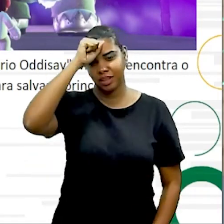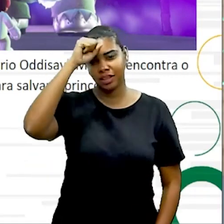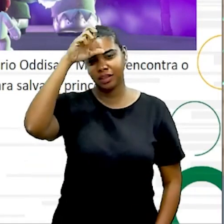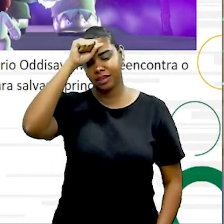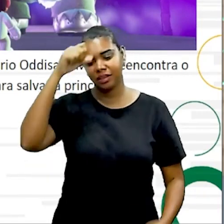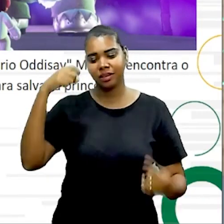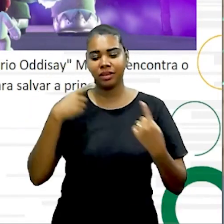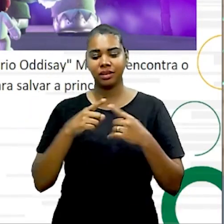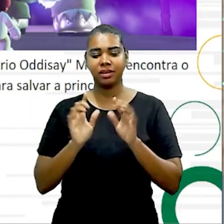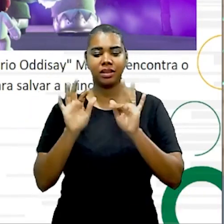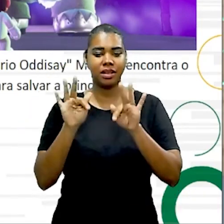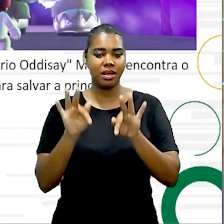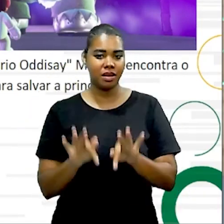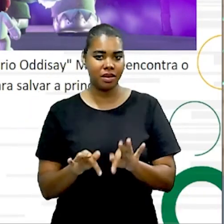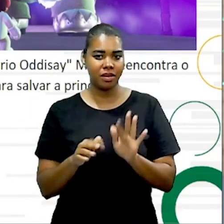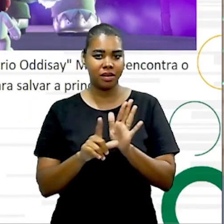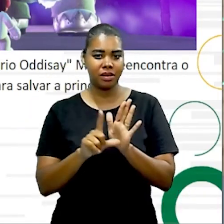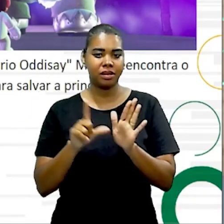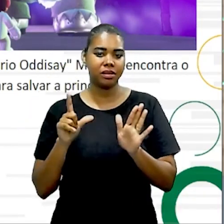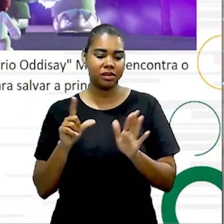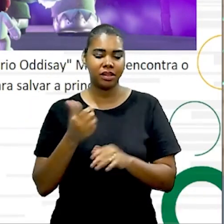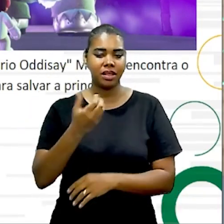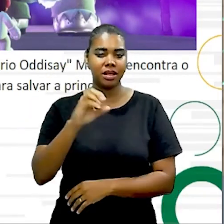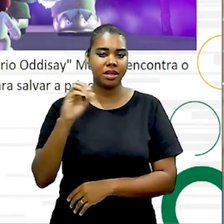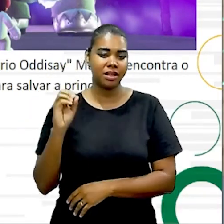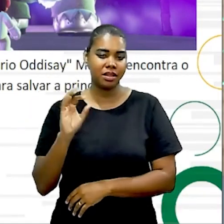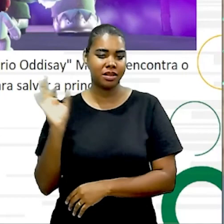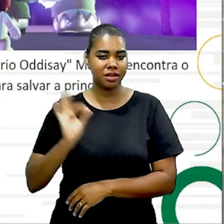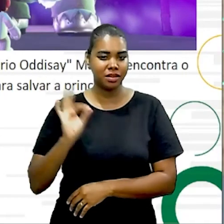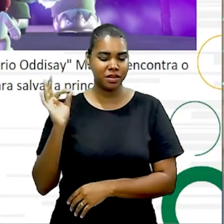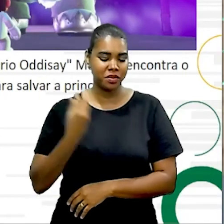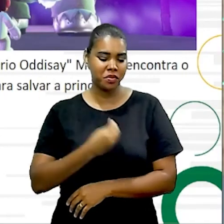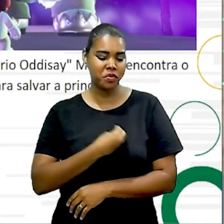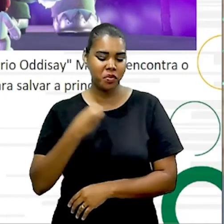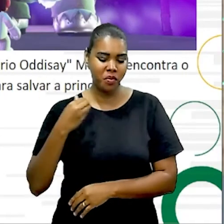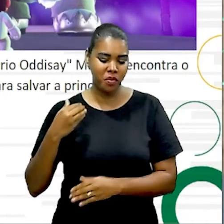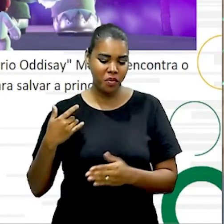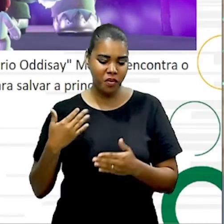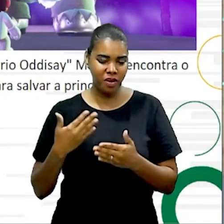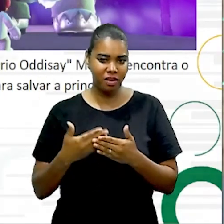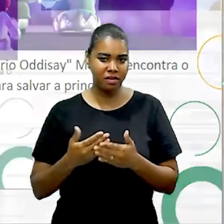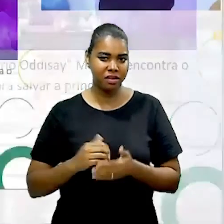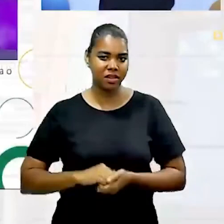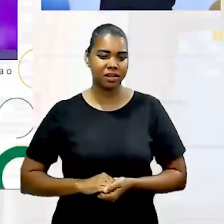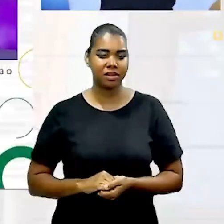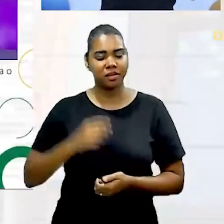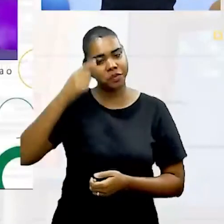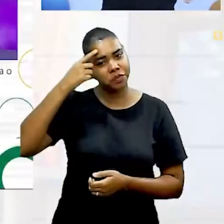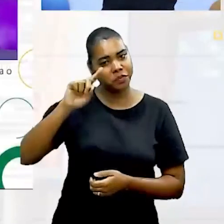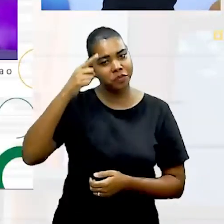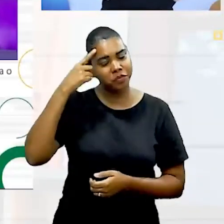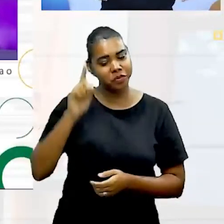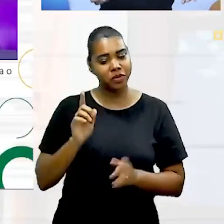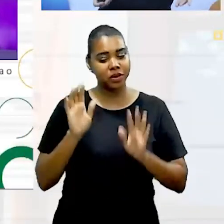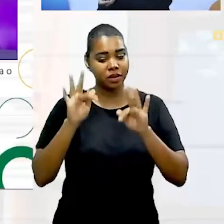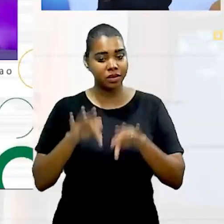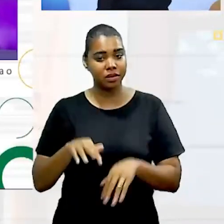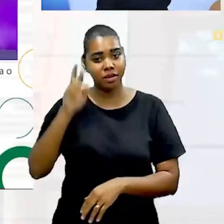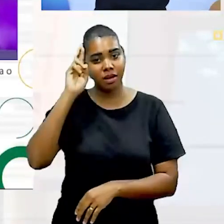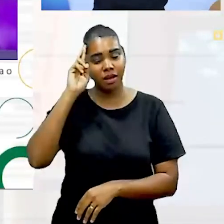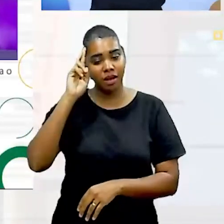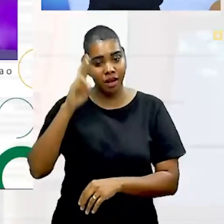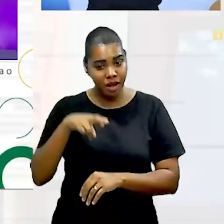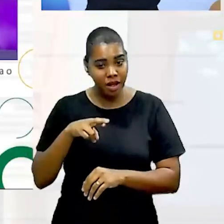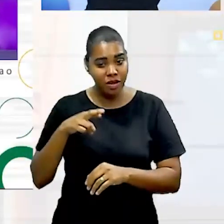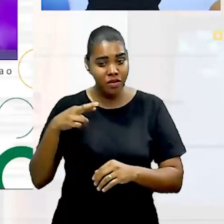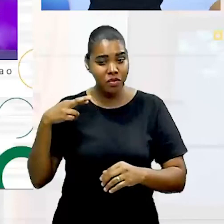desafio final antes de retornar 100% à sua vida cotidiana. Ou seja, é o momento final, o chefão, onde você